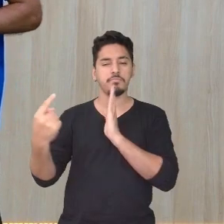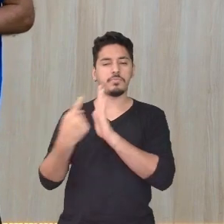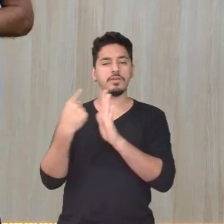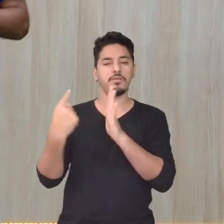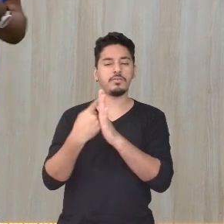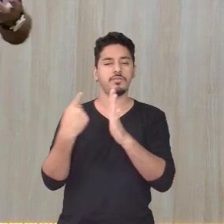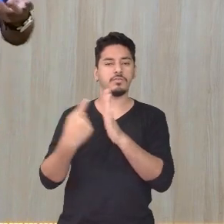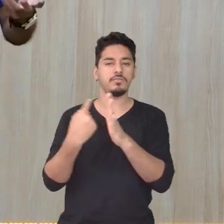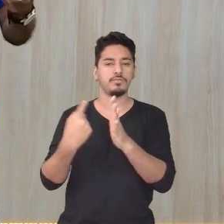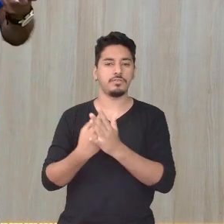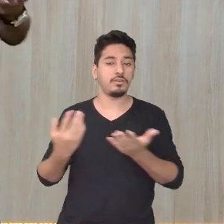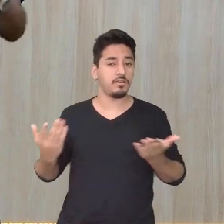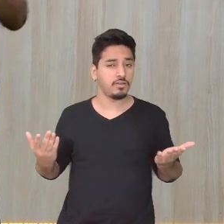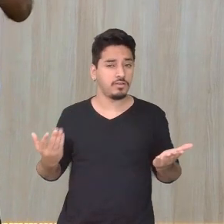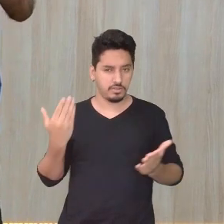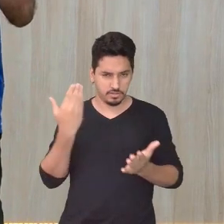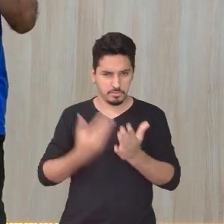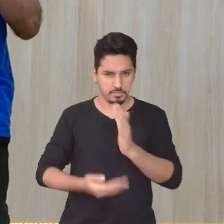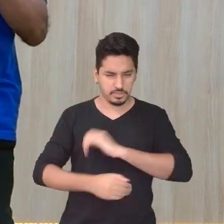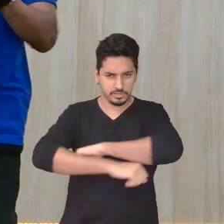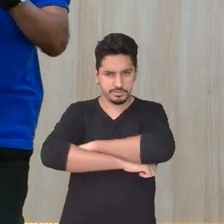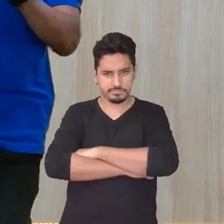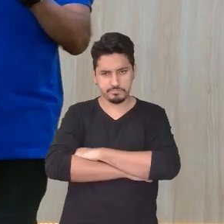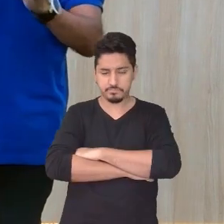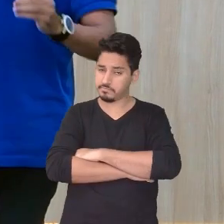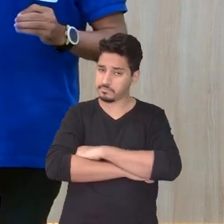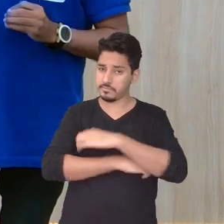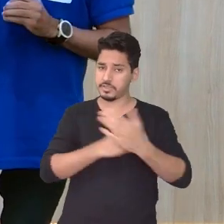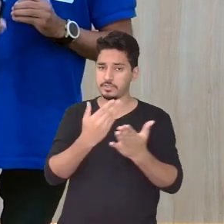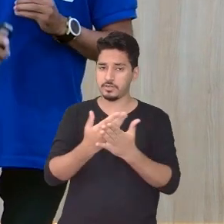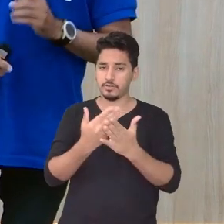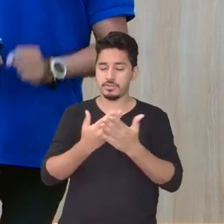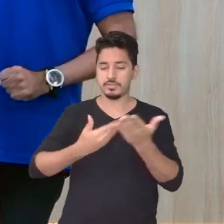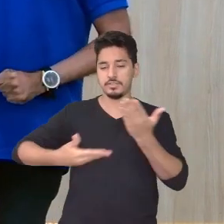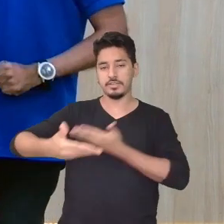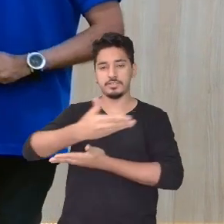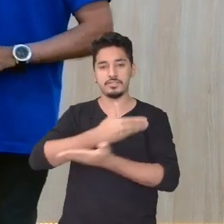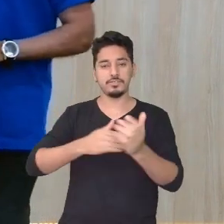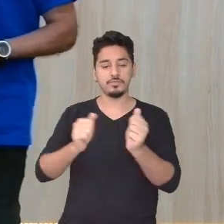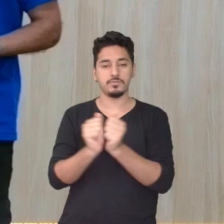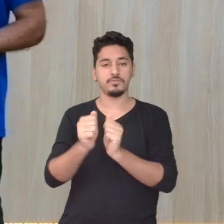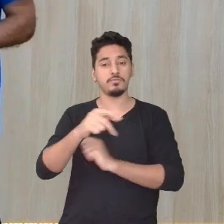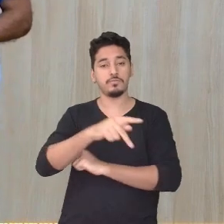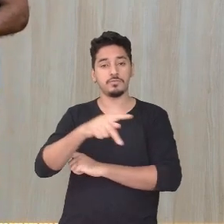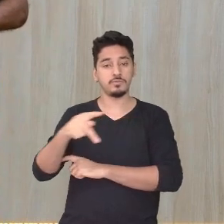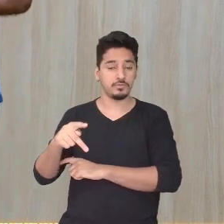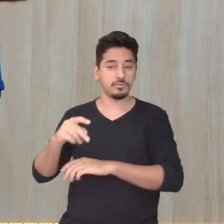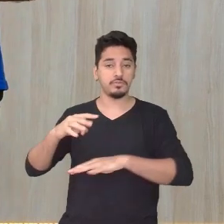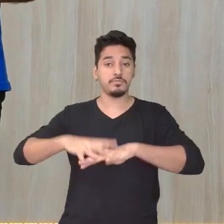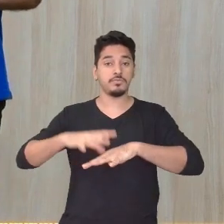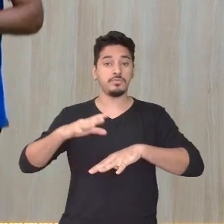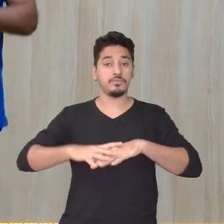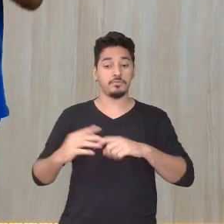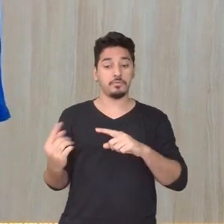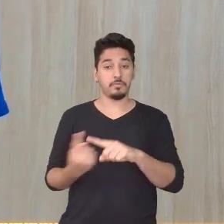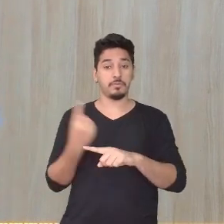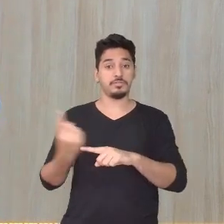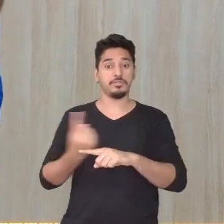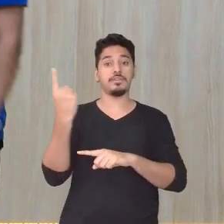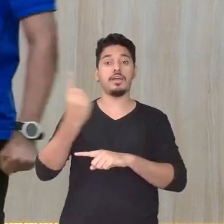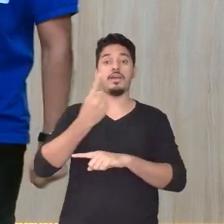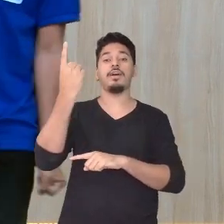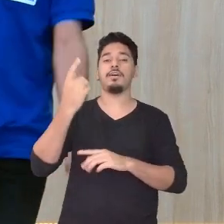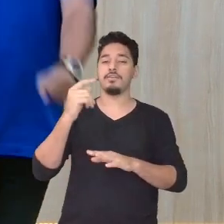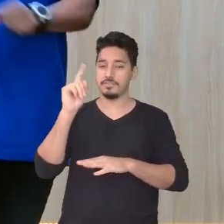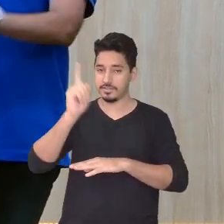o conteúdo. Olha só, vai perder a chance. Vai ser uma aula que você vai interagir com o seu professor de matemática, o maior. Esse é